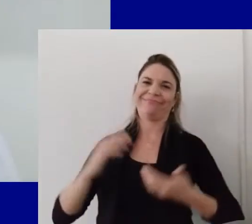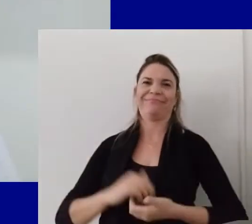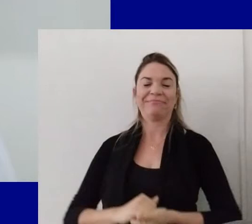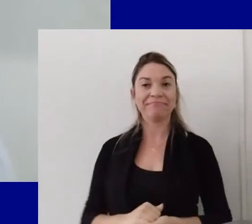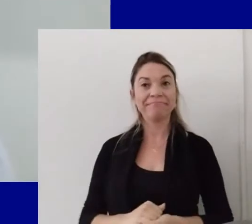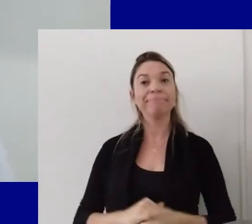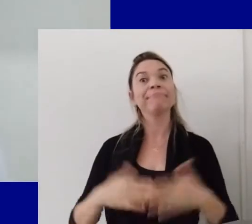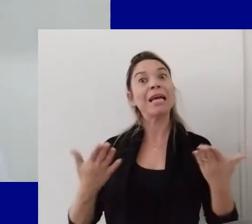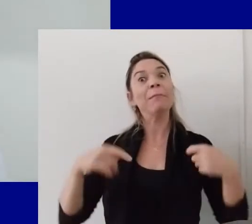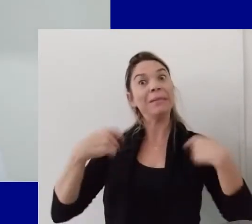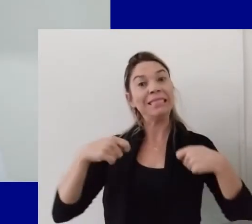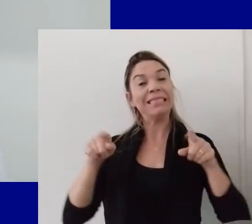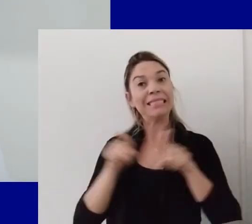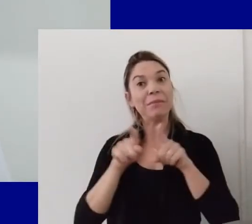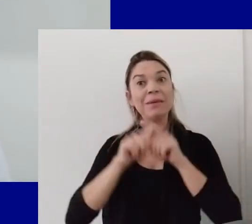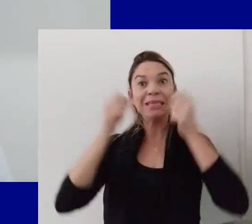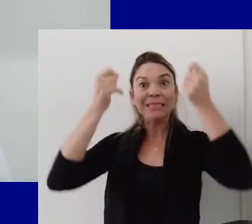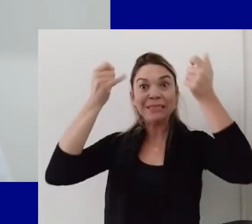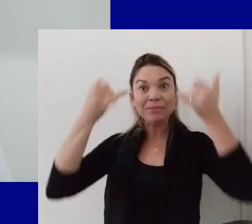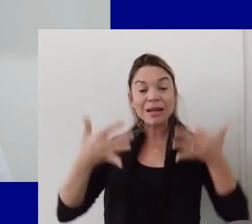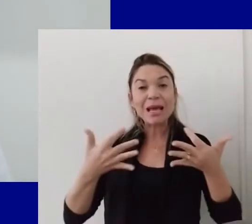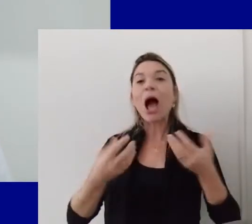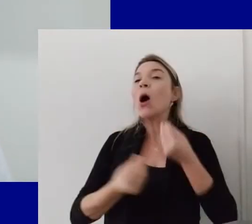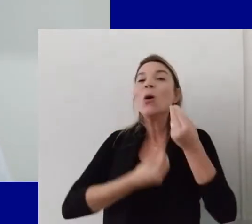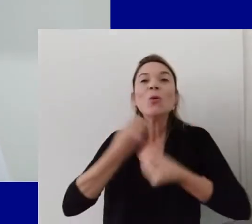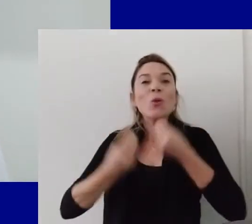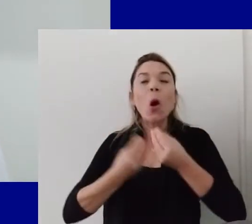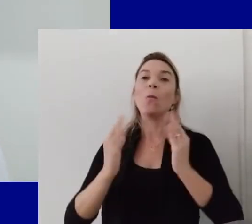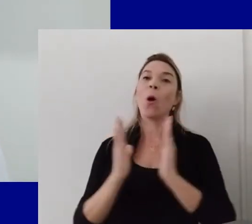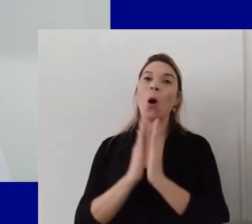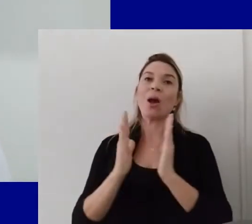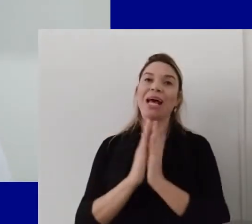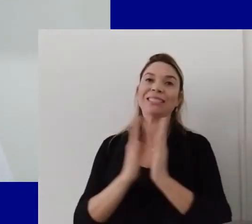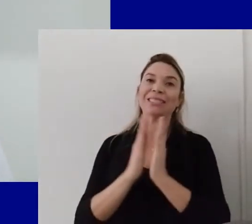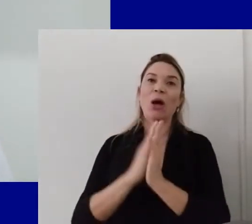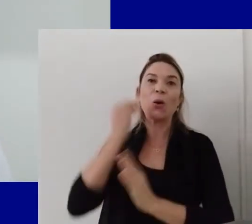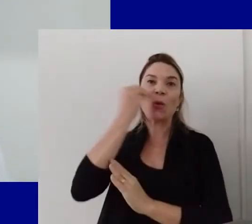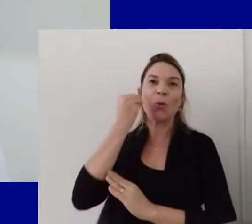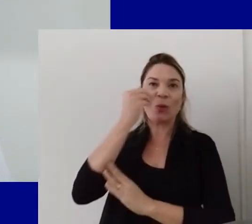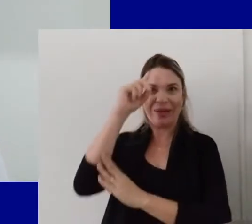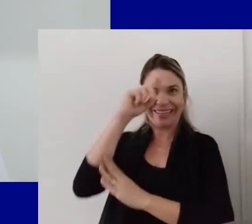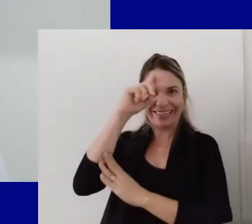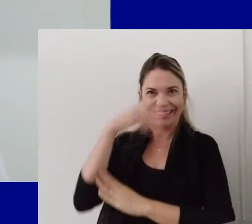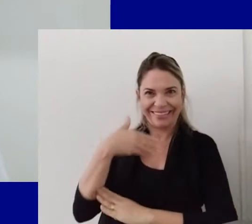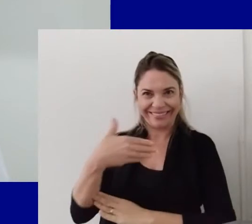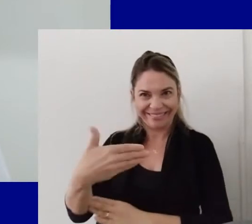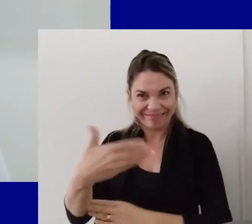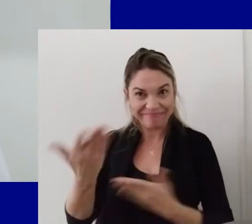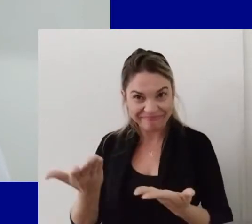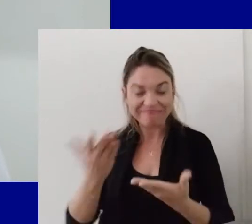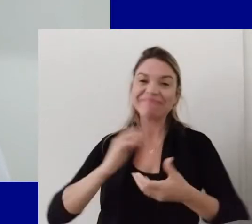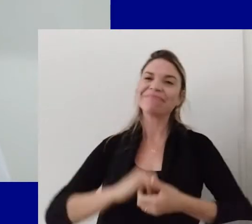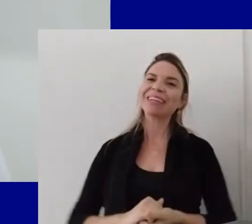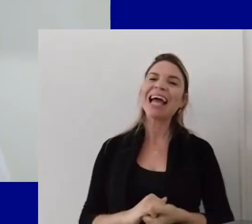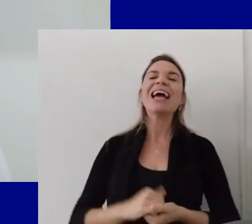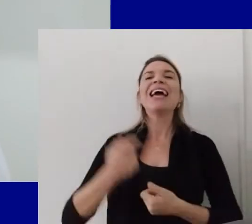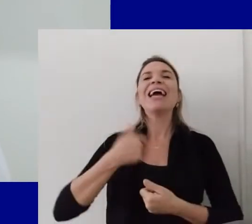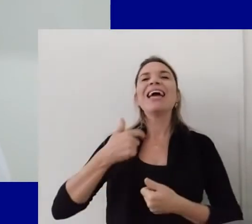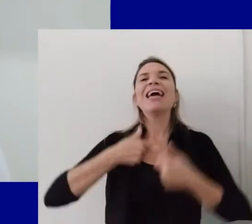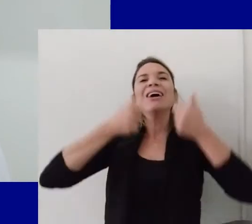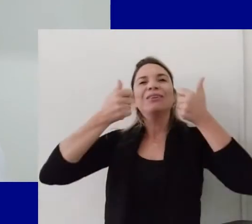Precisamos falar também sobre a prática da oração. E eu separei aqui algumas questões que